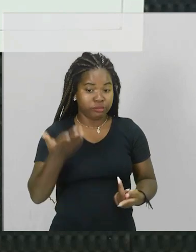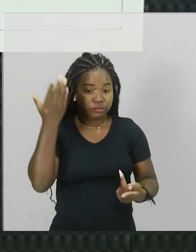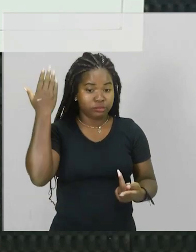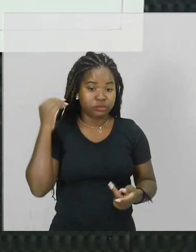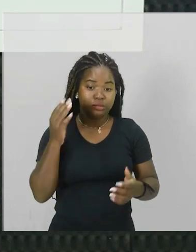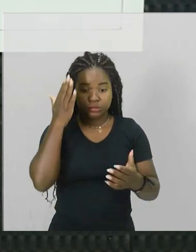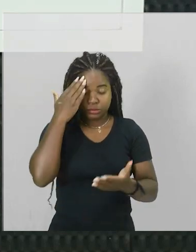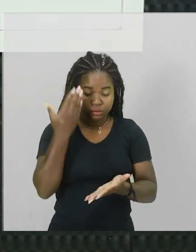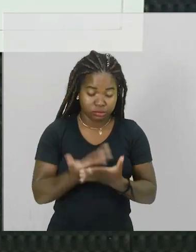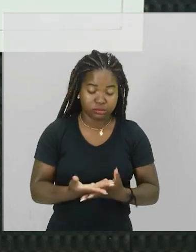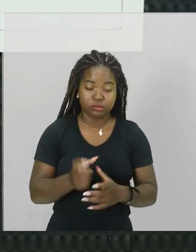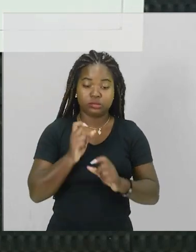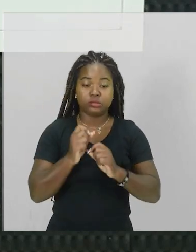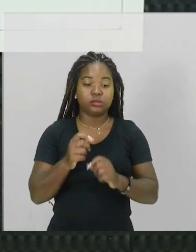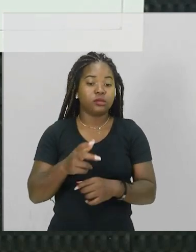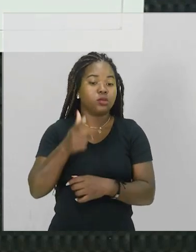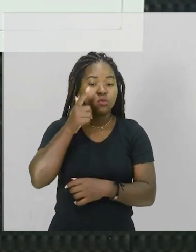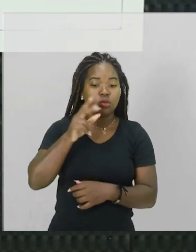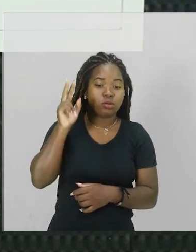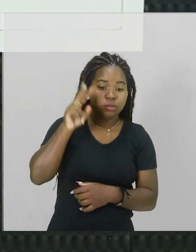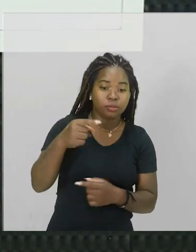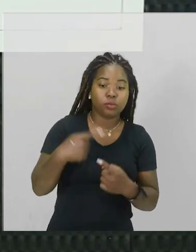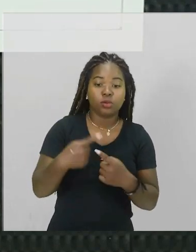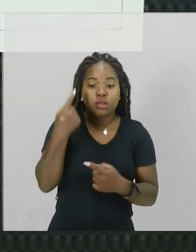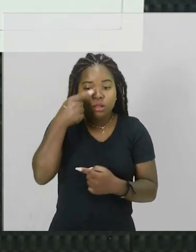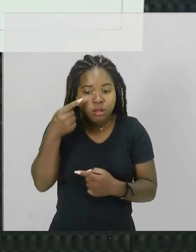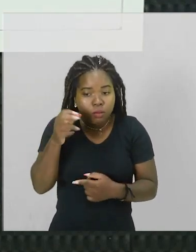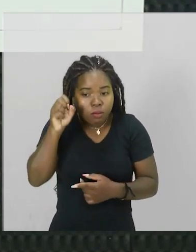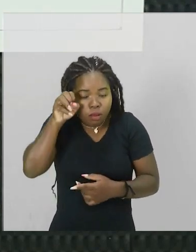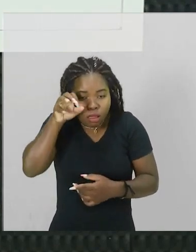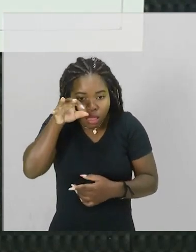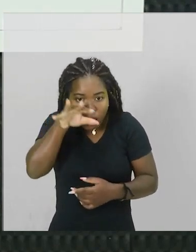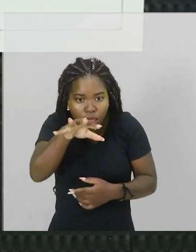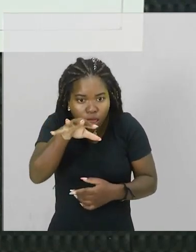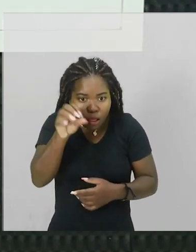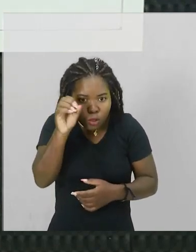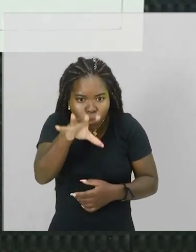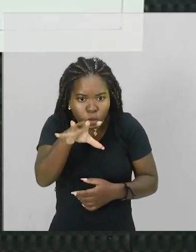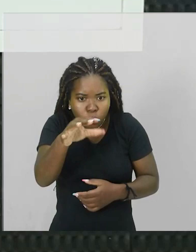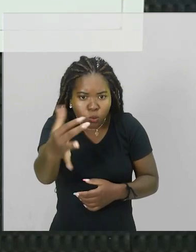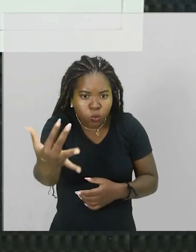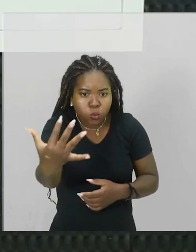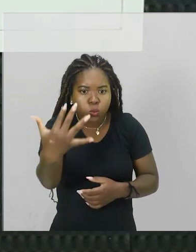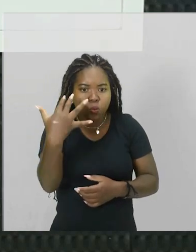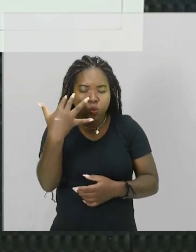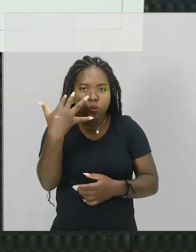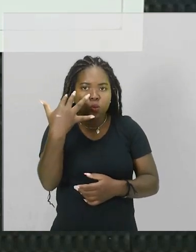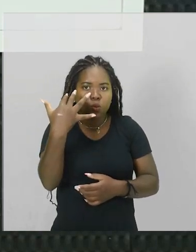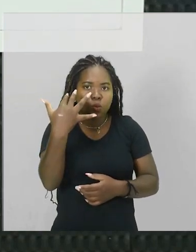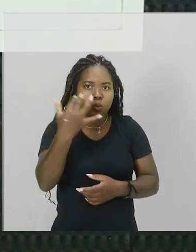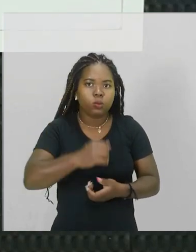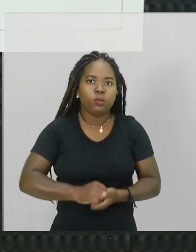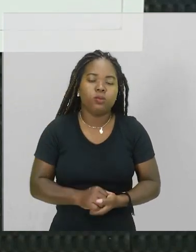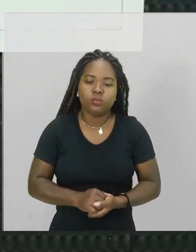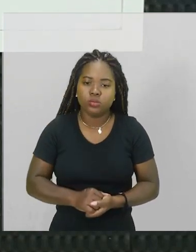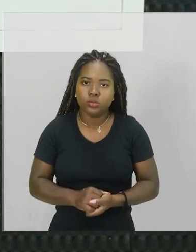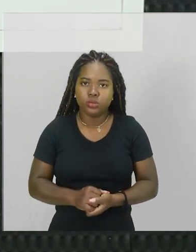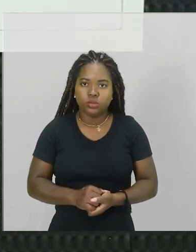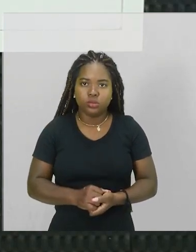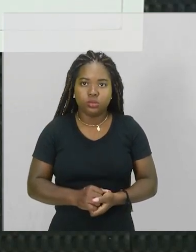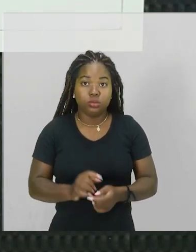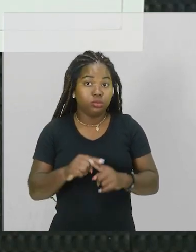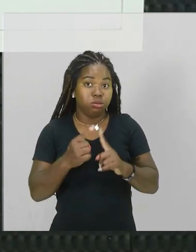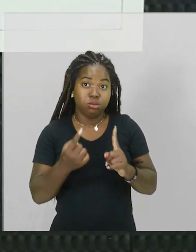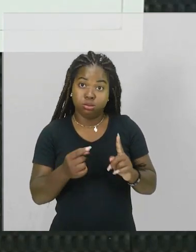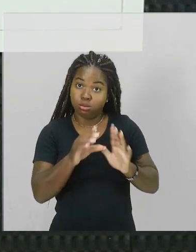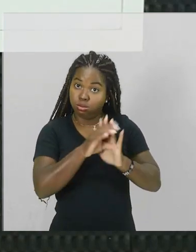conseguia enxergar porque os nossos olhos, eles emitiam uma espécie de luz e retornava até eles, certo? Incidia no objeto e retornava, certo?